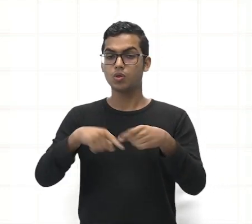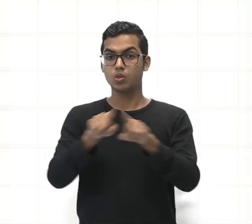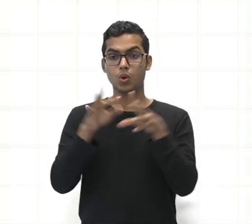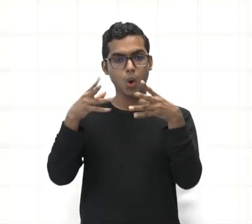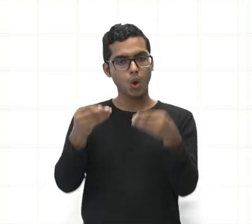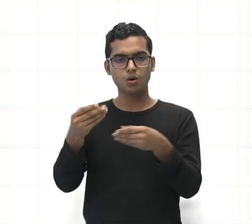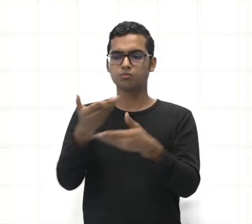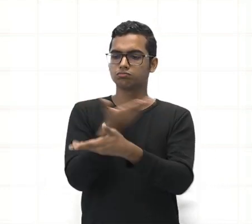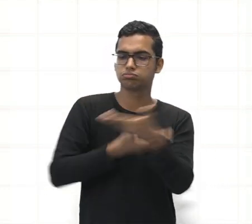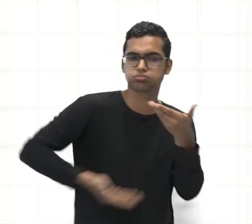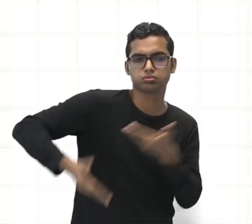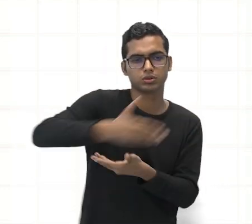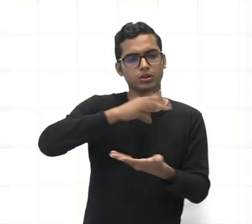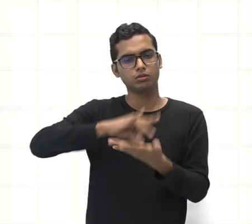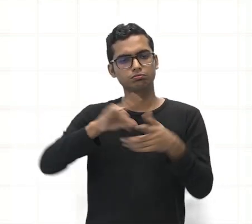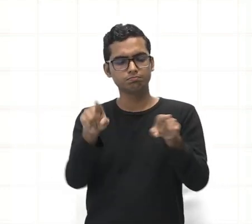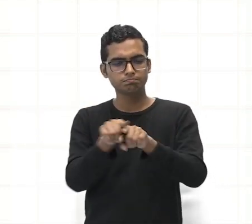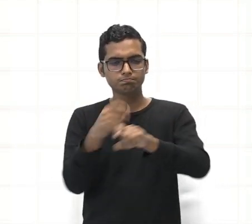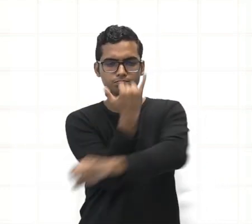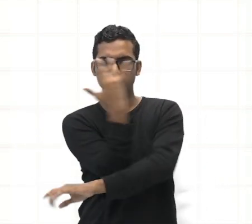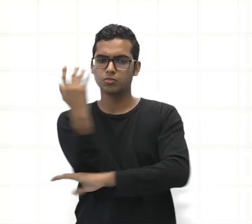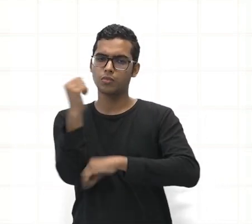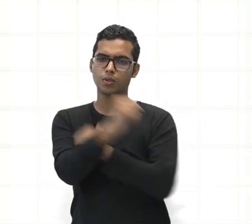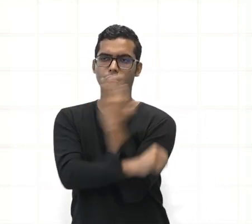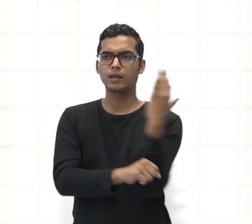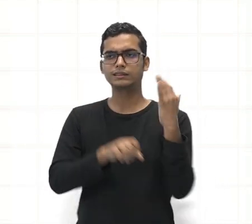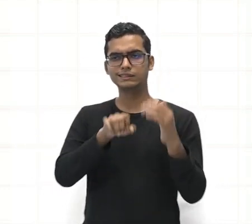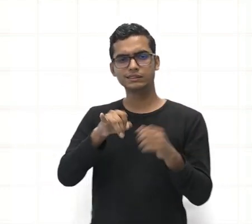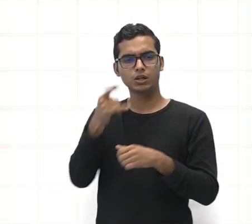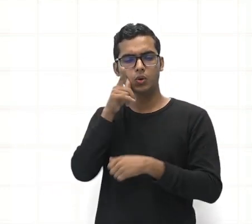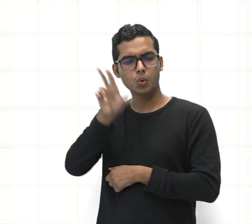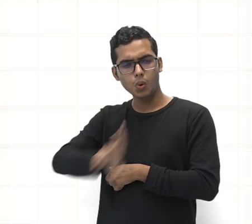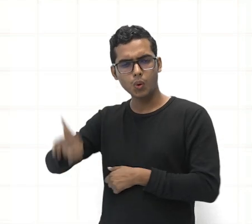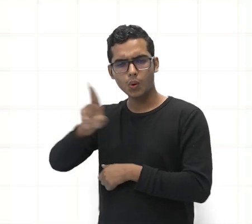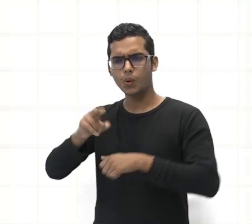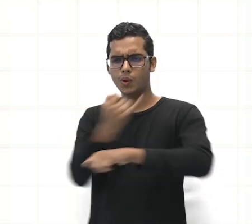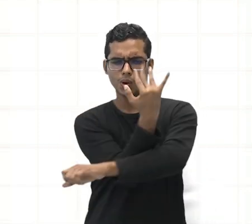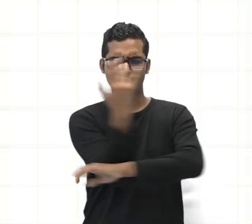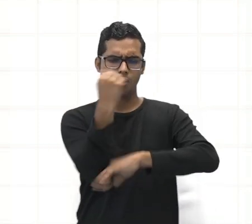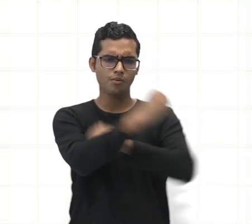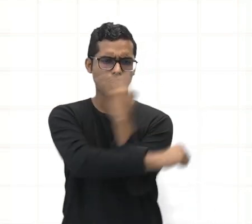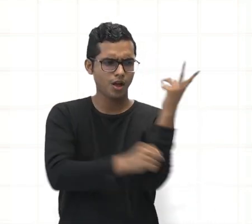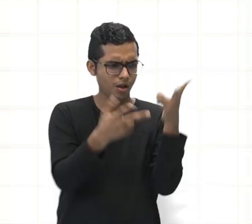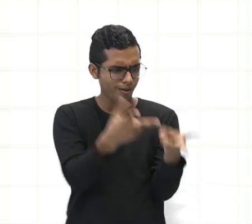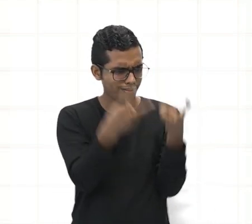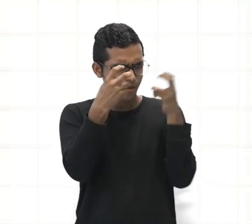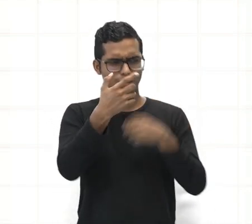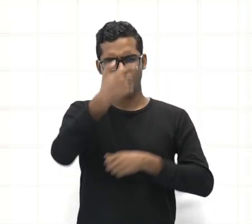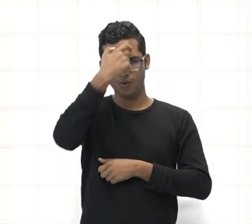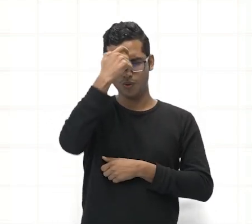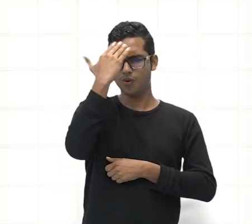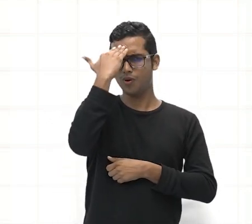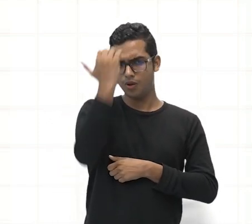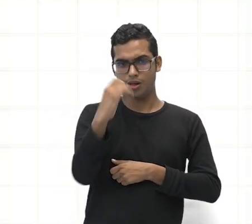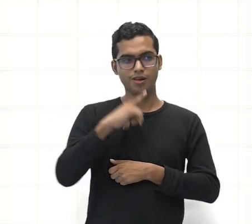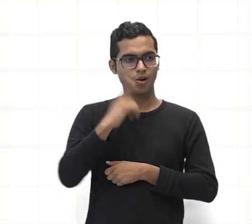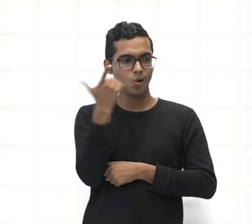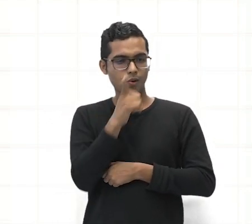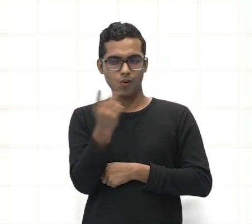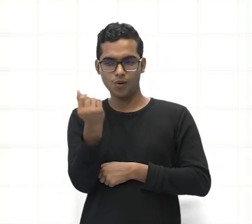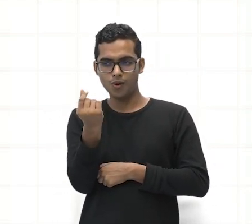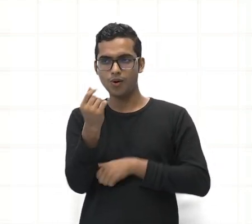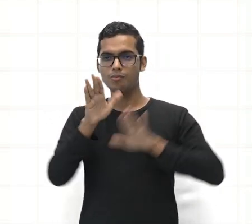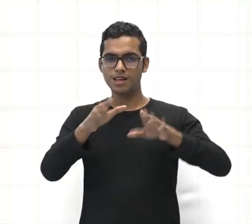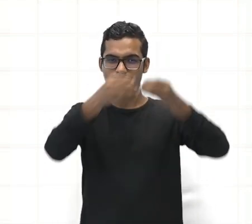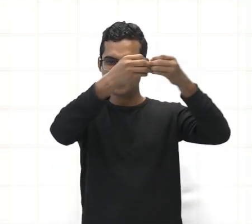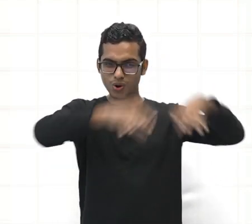eu não estou sendo sustentável. Se eu estou utilizando a natureza de certa forma consciente, estou tendo meu lucro, mas